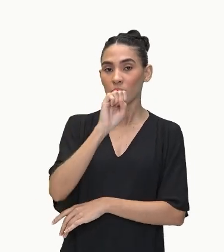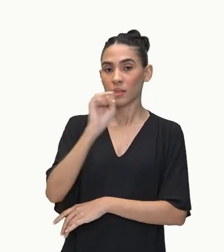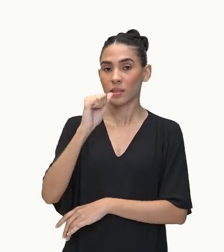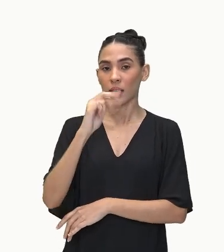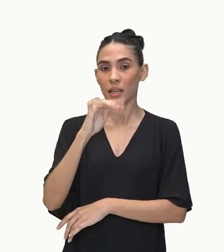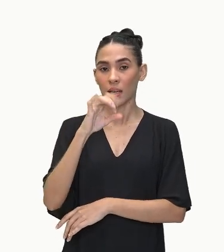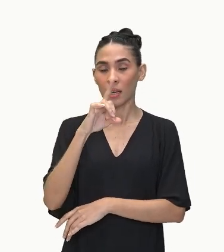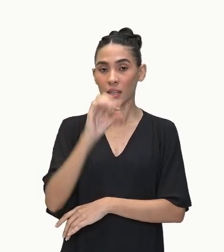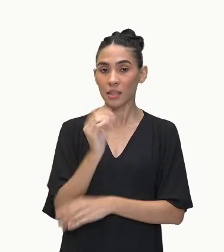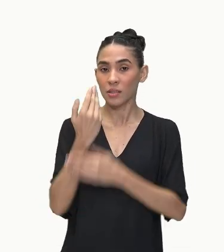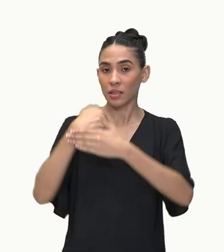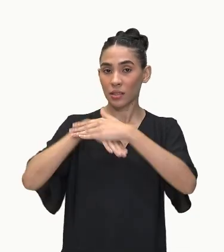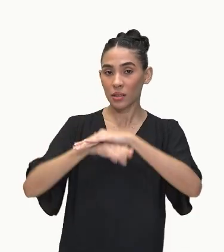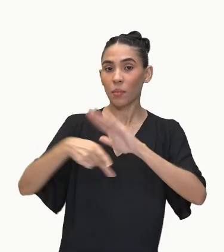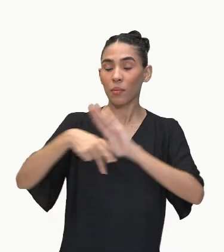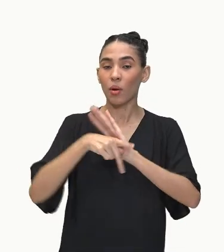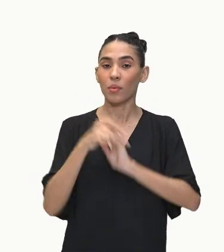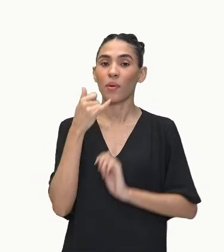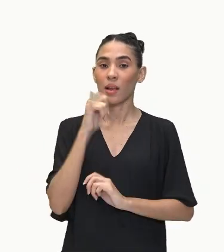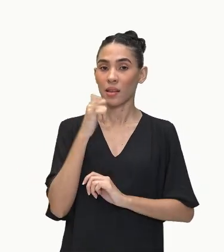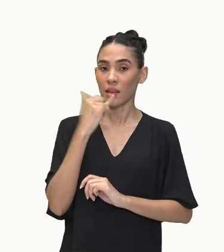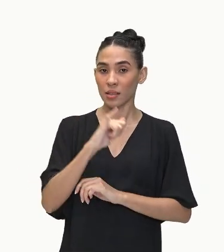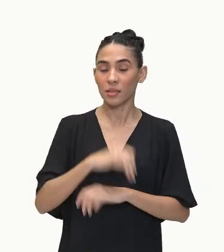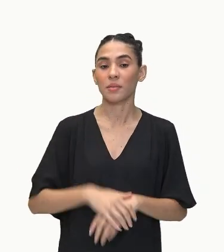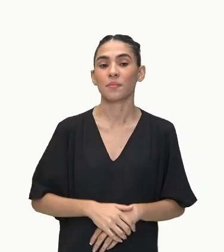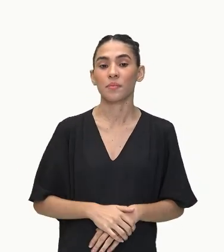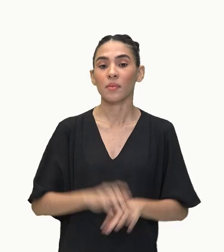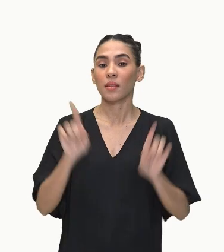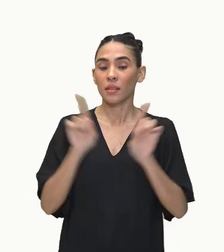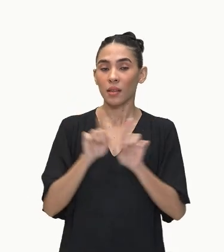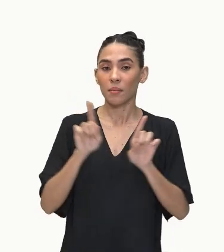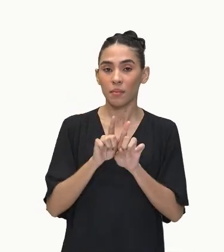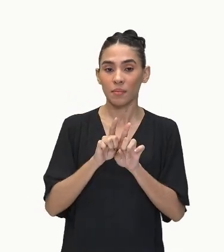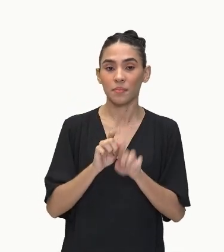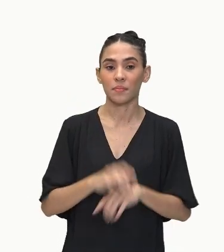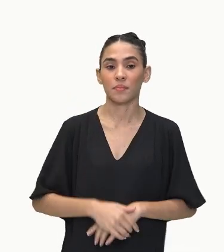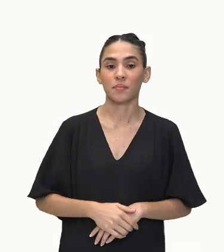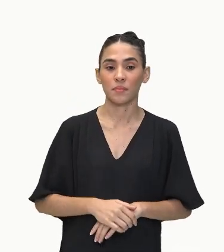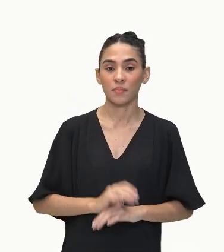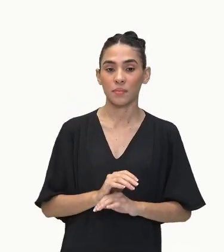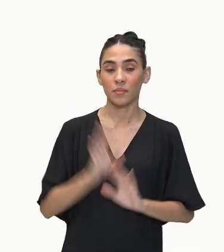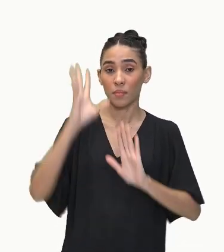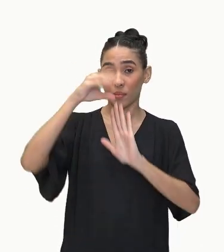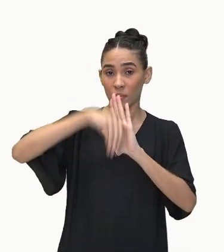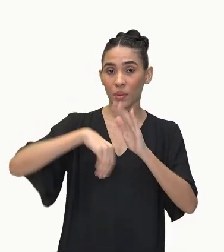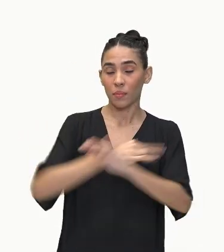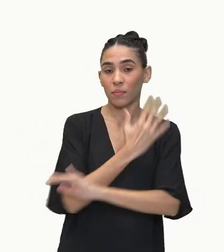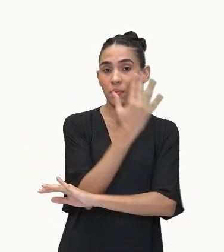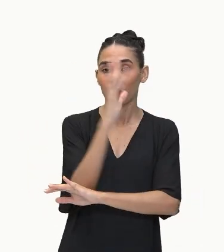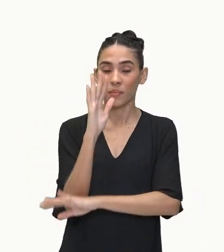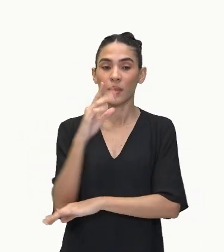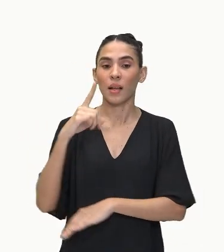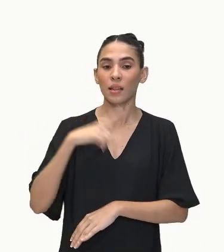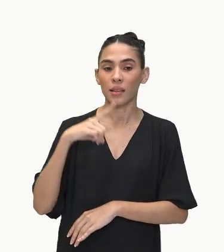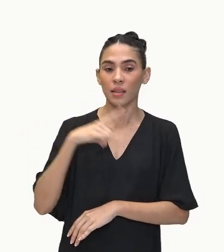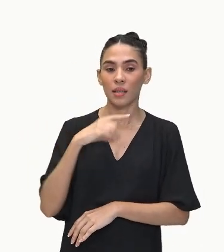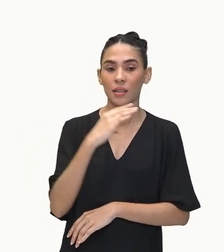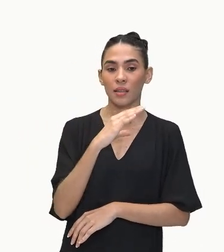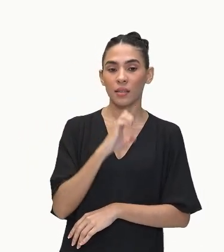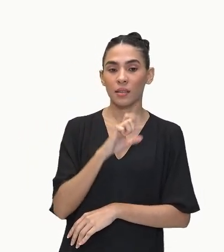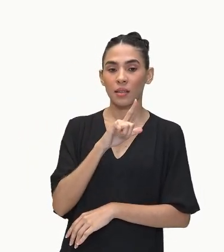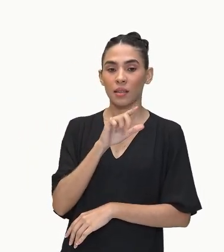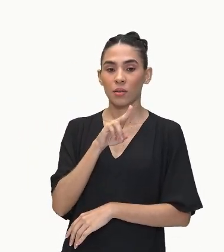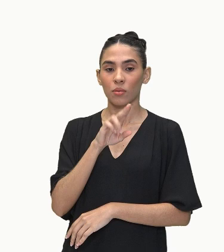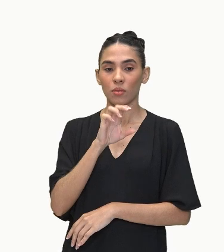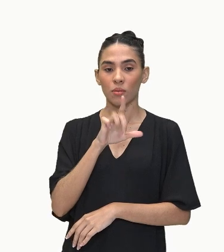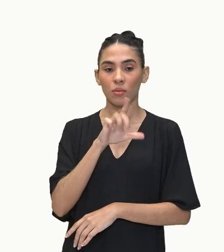de reserva de energia. Além do amido, que está presente nas plantas, também tem a celulose, que